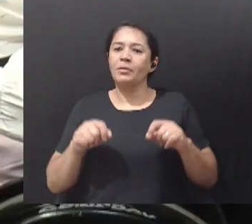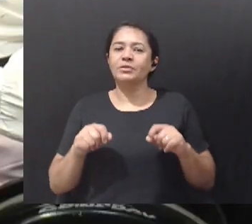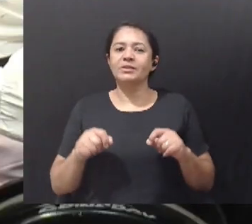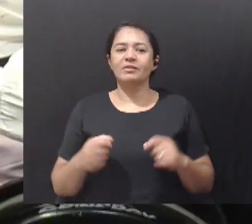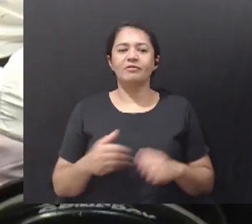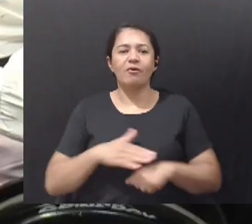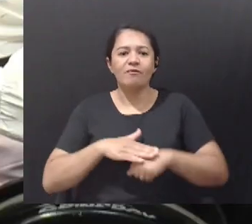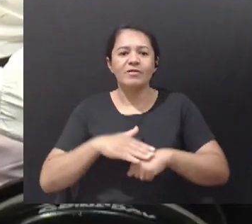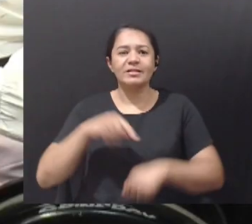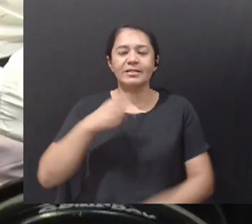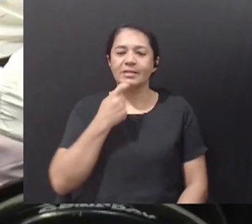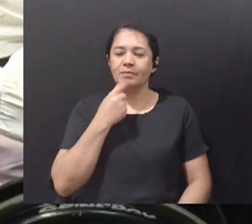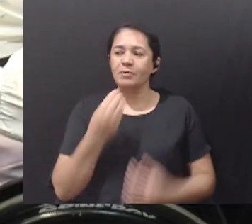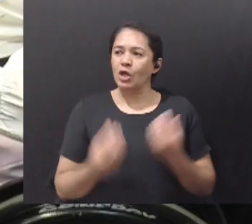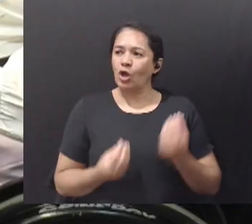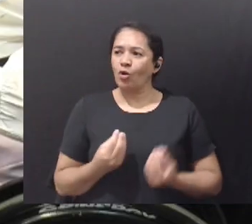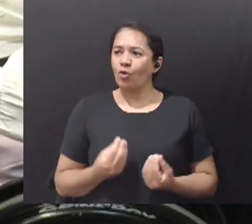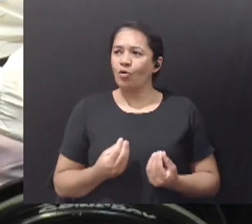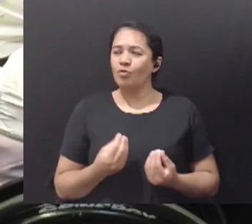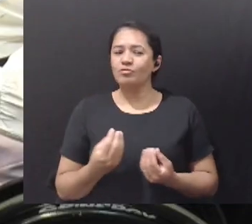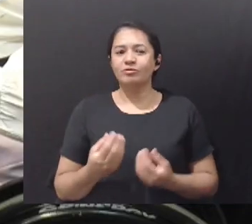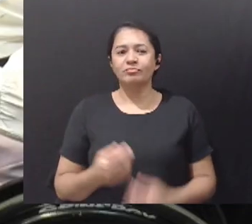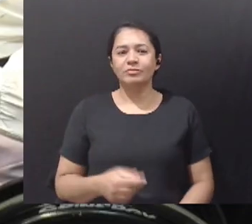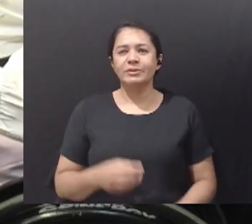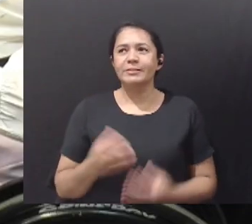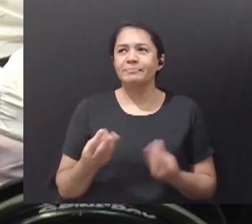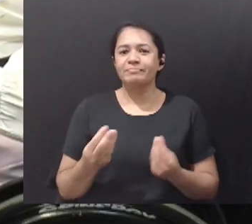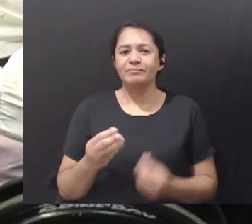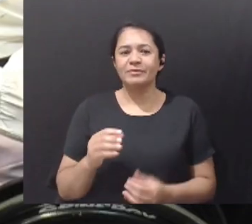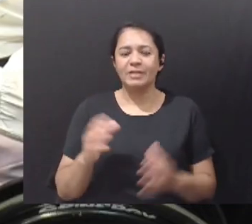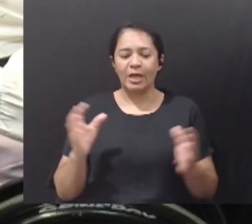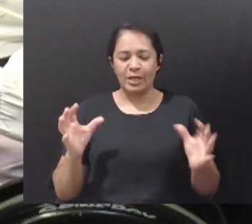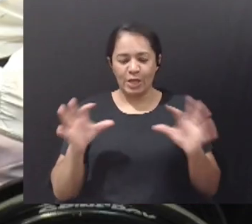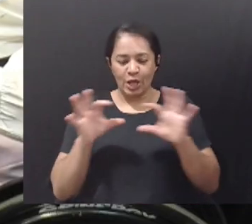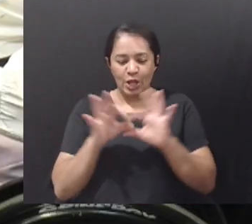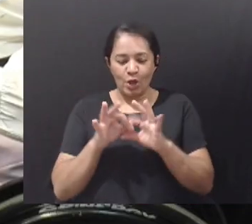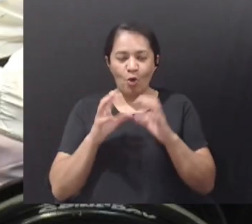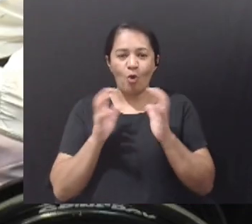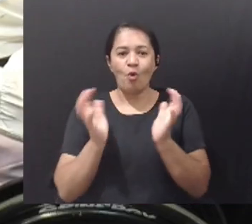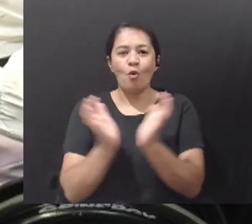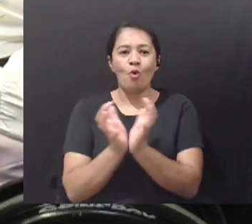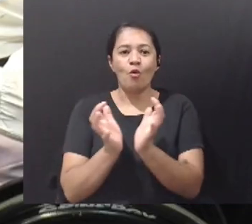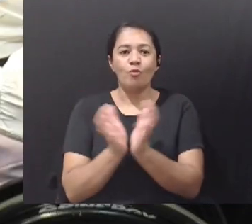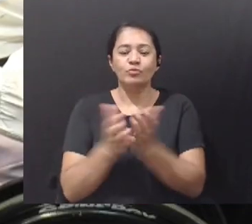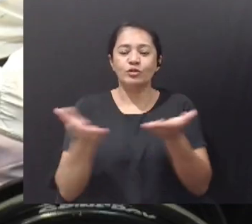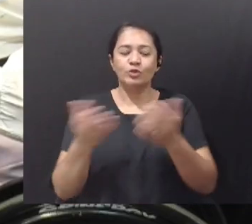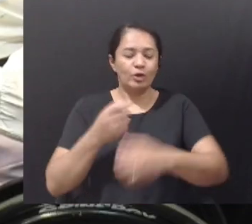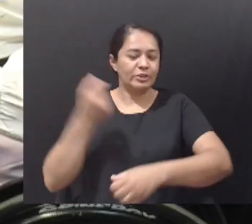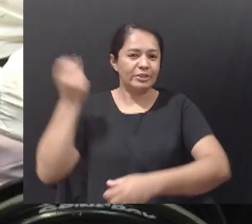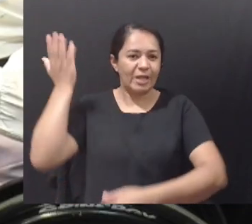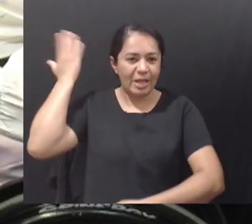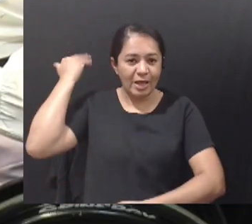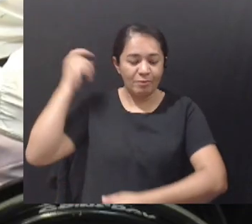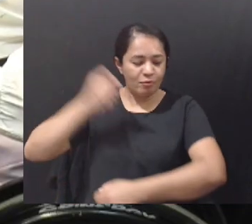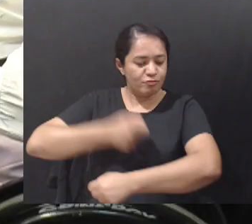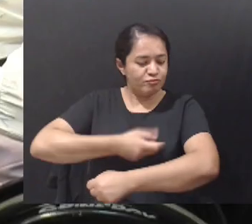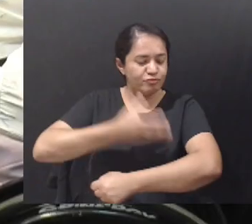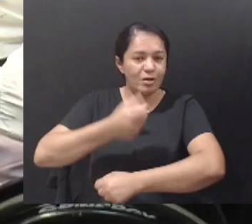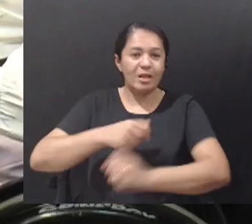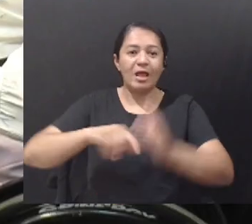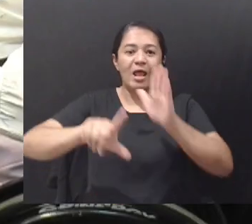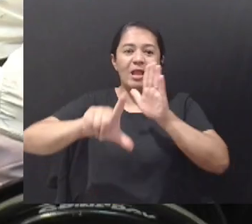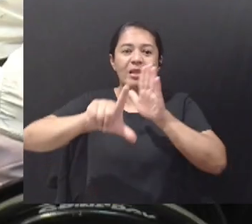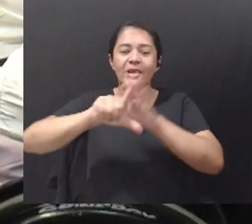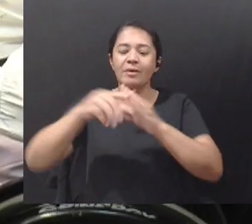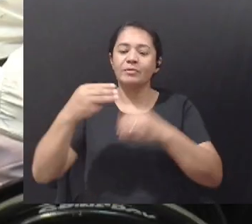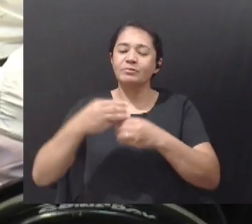Como foi fazer parte desse colegiado que plantou lá atrás as leis municipais? Eu não